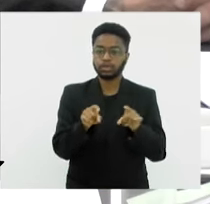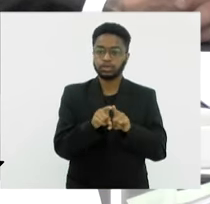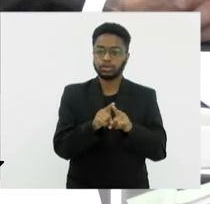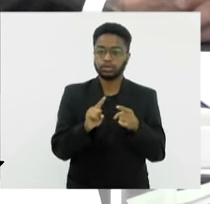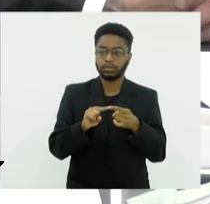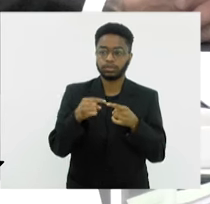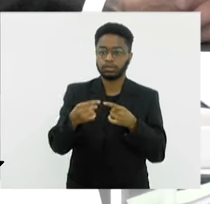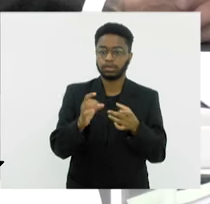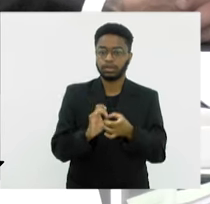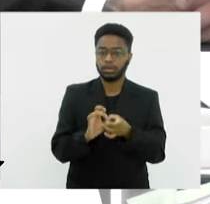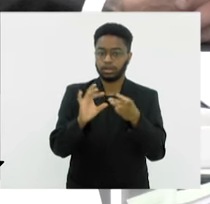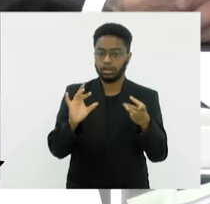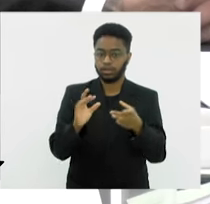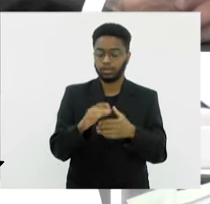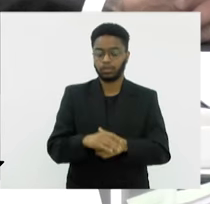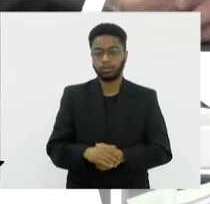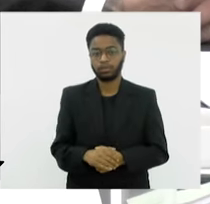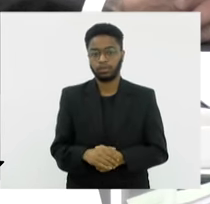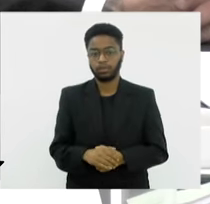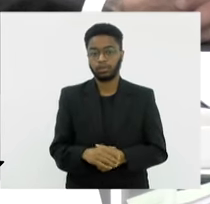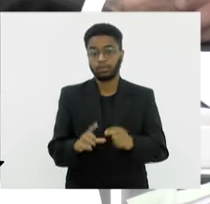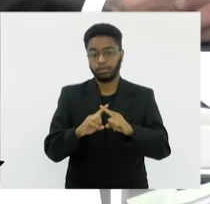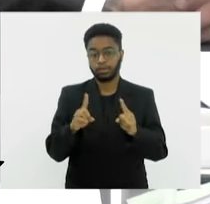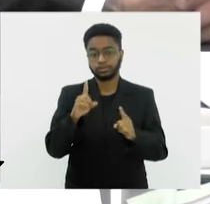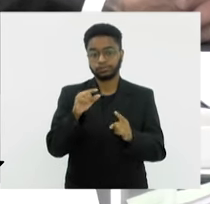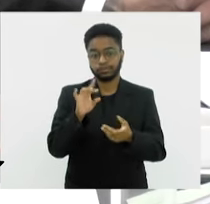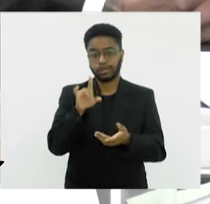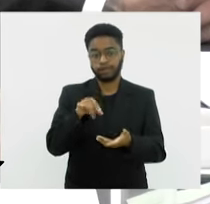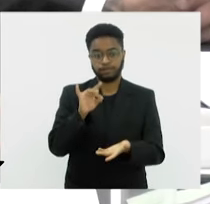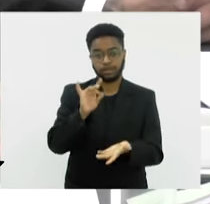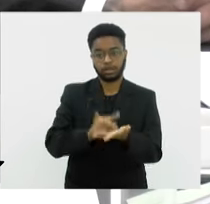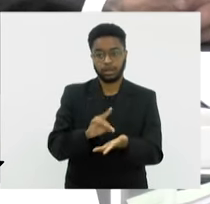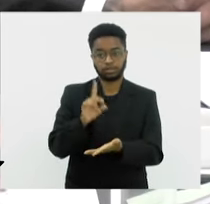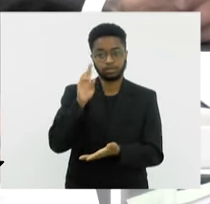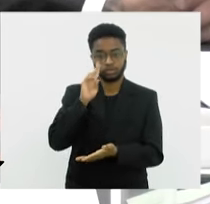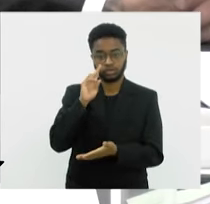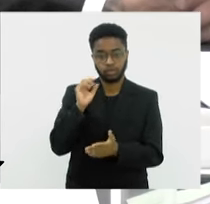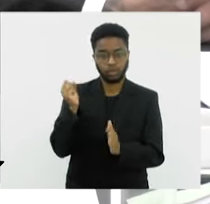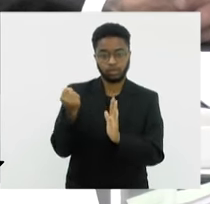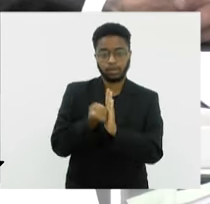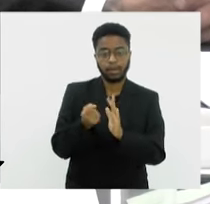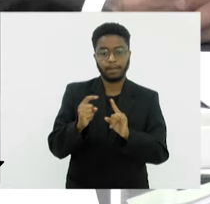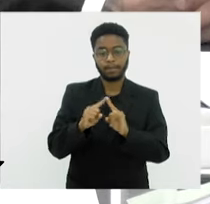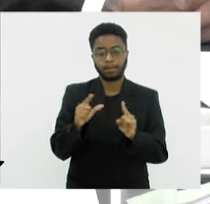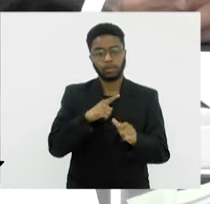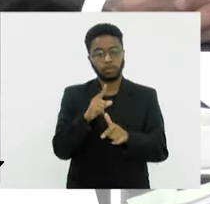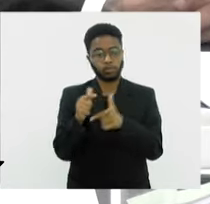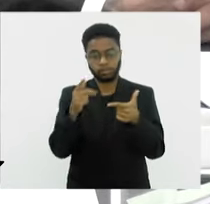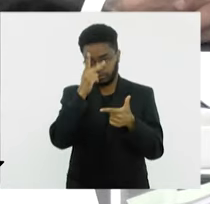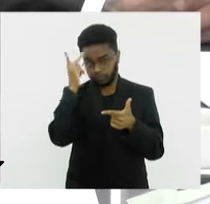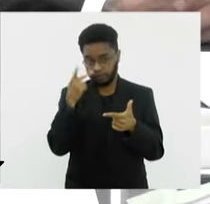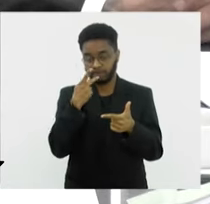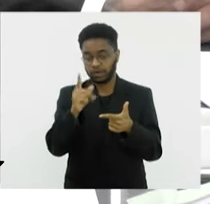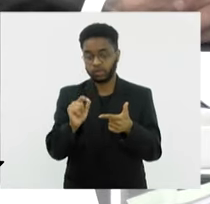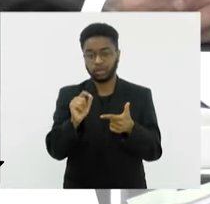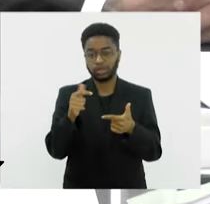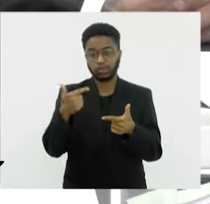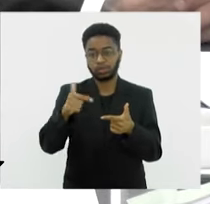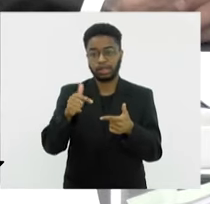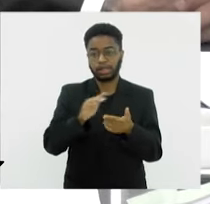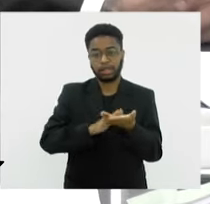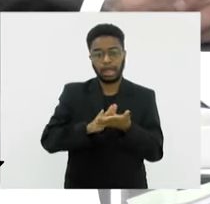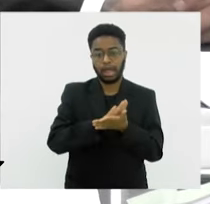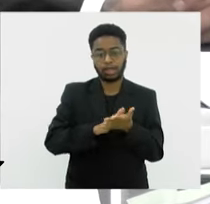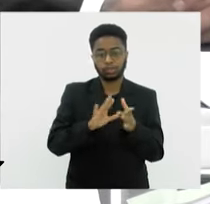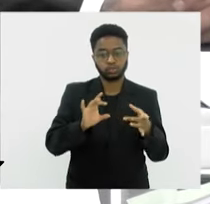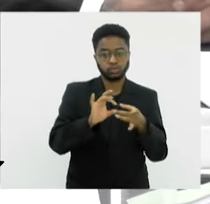liberou, mas há um fato histórico, mas há quem diga, olha, não houve nada em cima. Ou você faz menção ao Black Blocs, por exemplo, que é outro